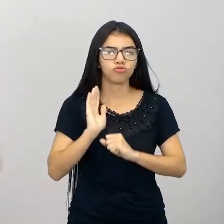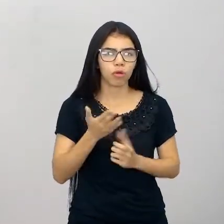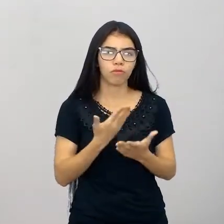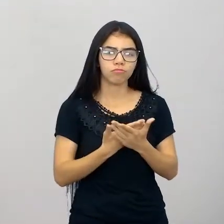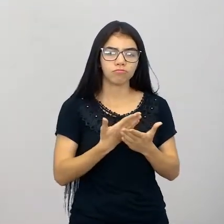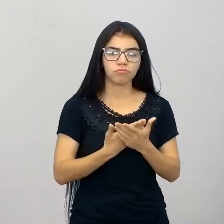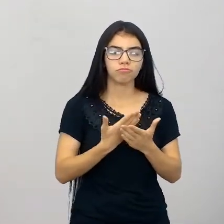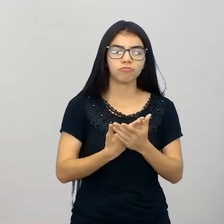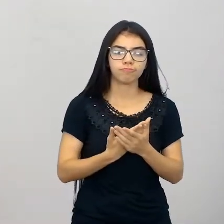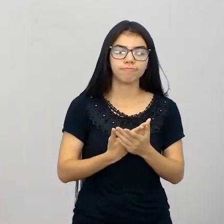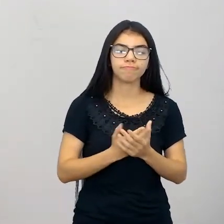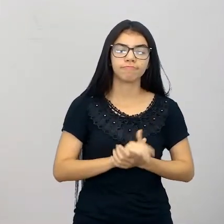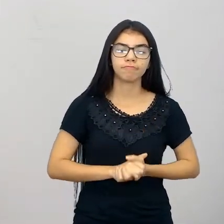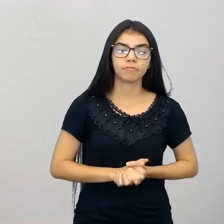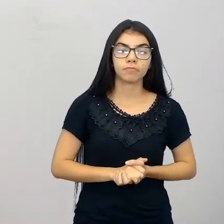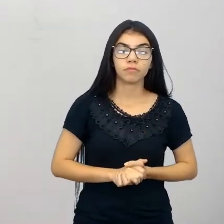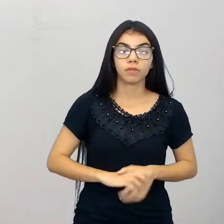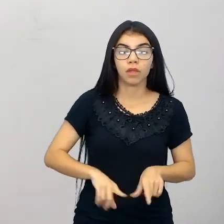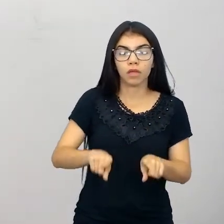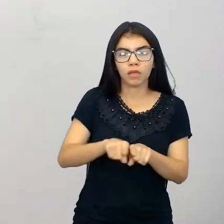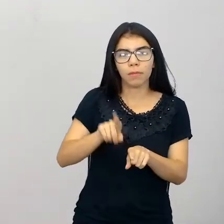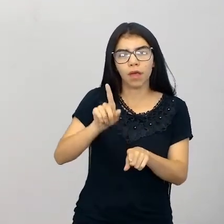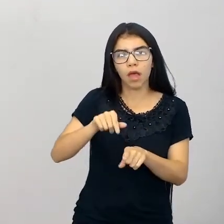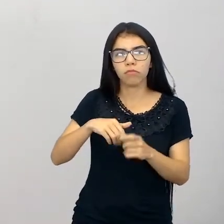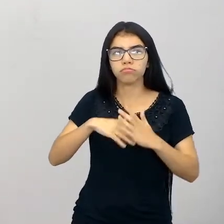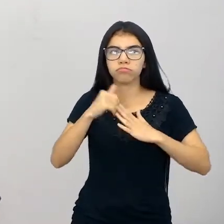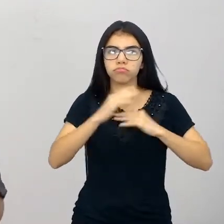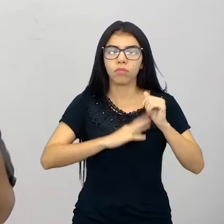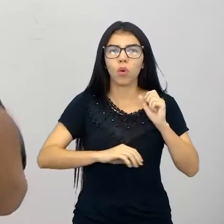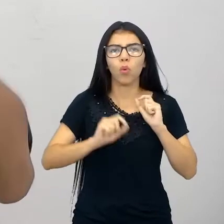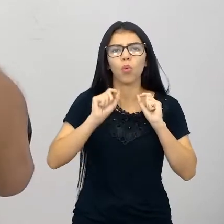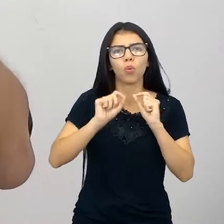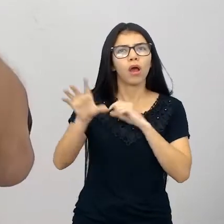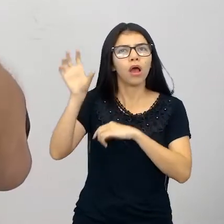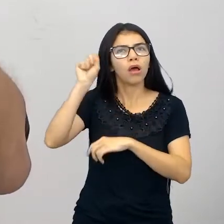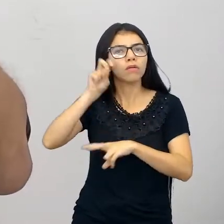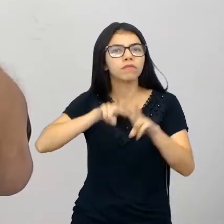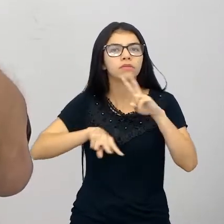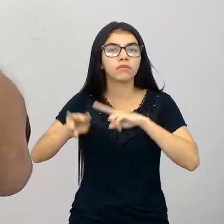estudou, e busque rememorar o que é um audiovisual, o